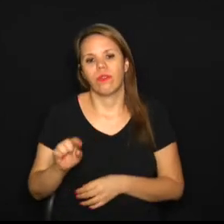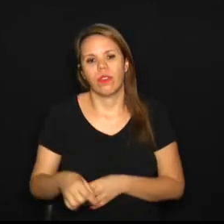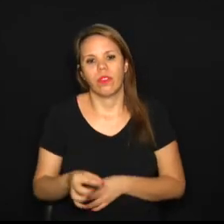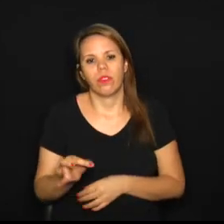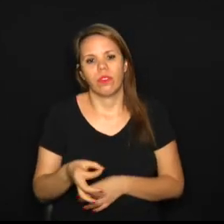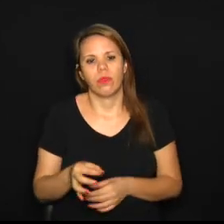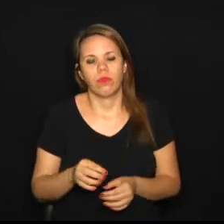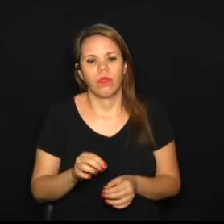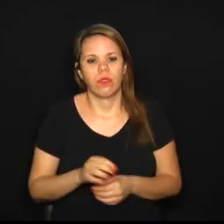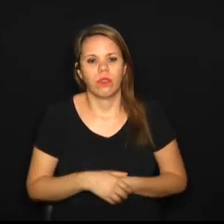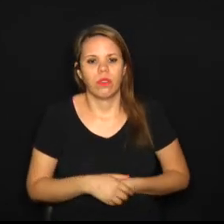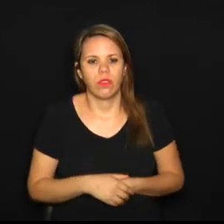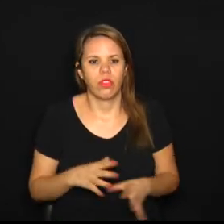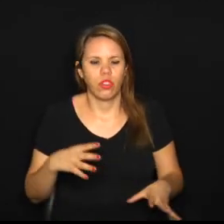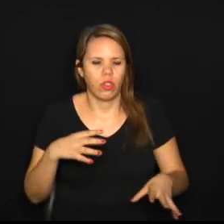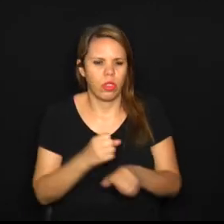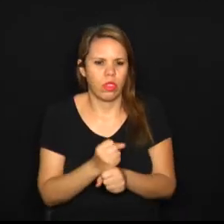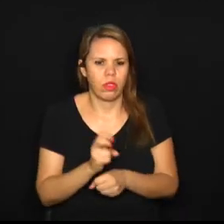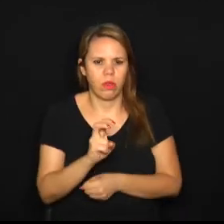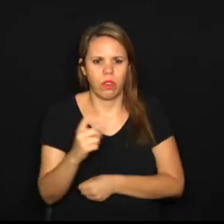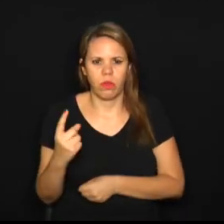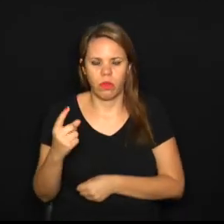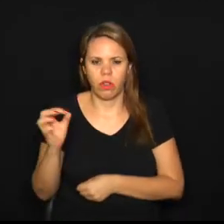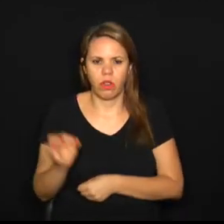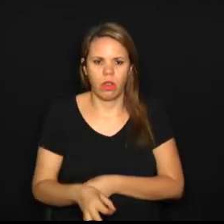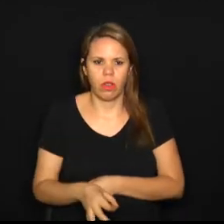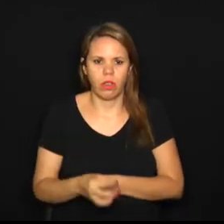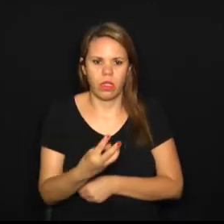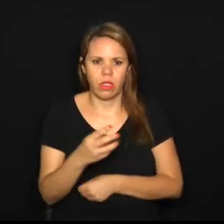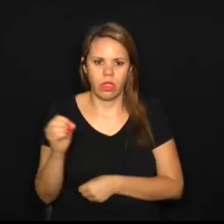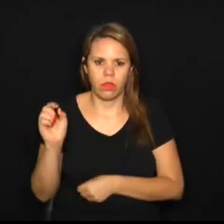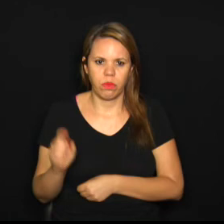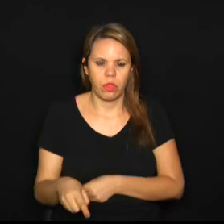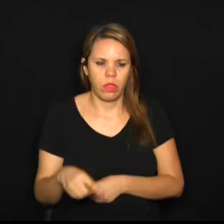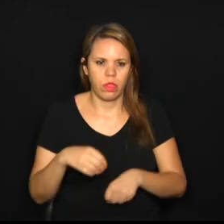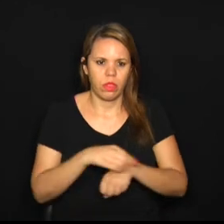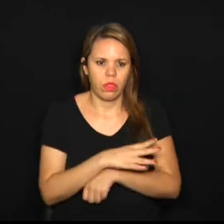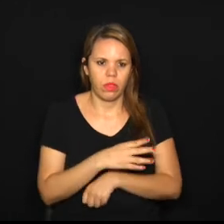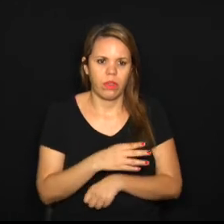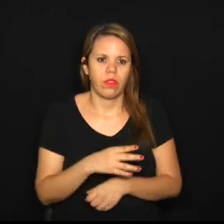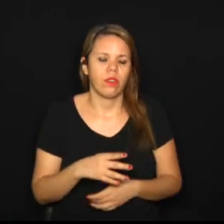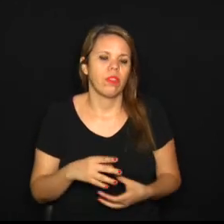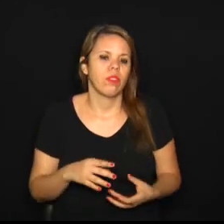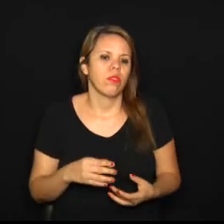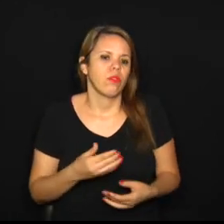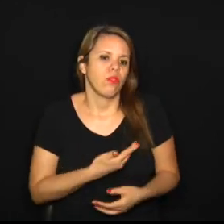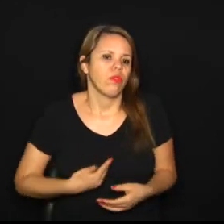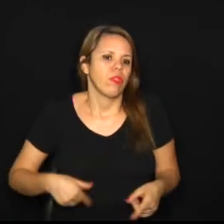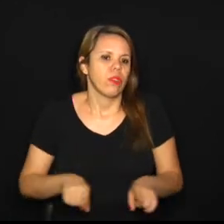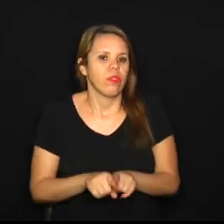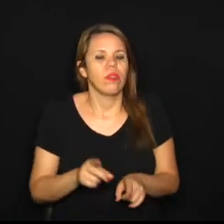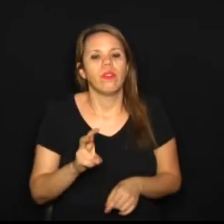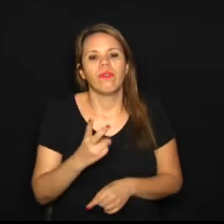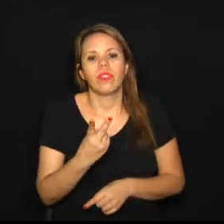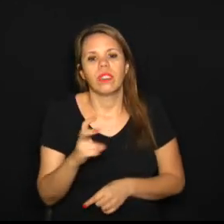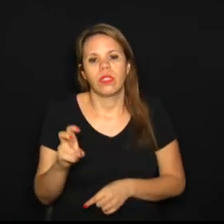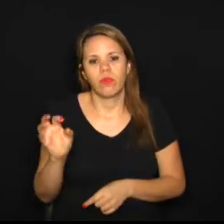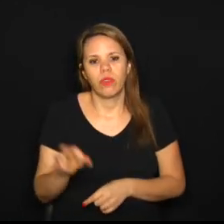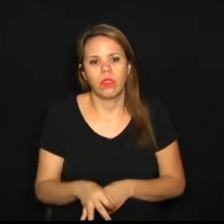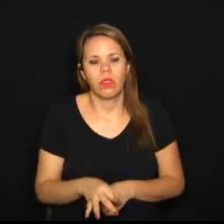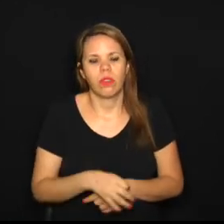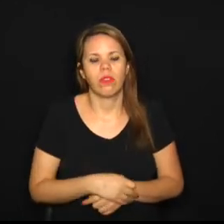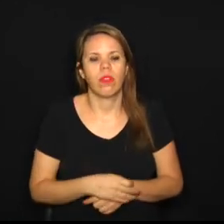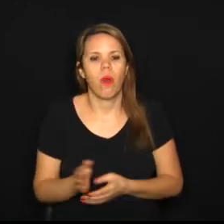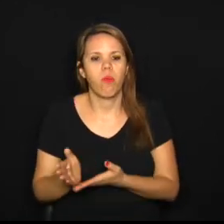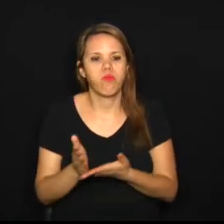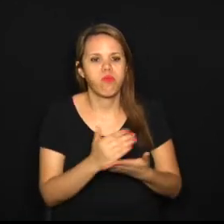o repasse total foi de 51.300.000. Outras transferências da União variou 25%,